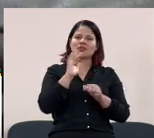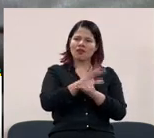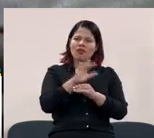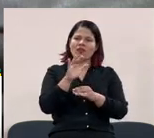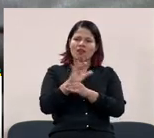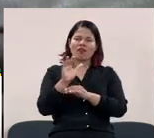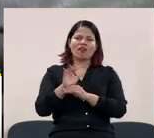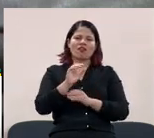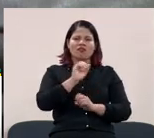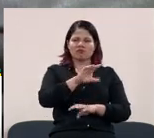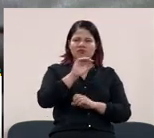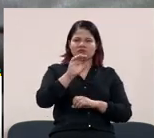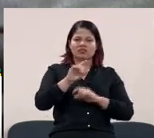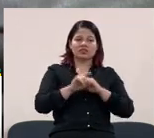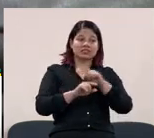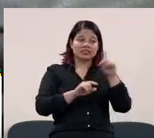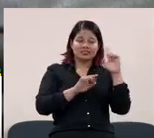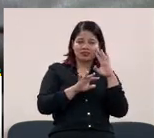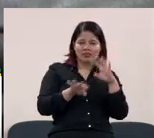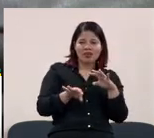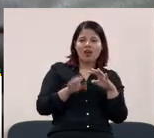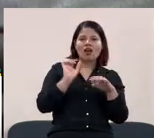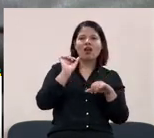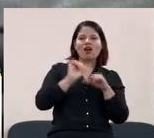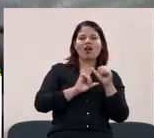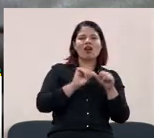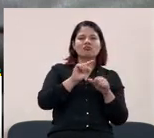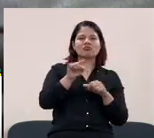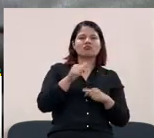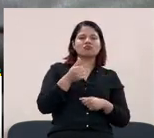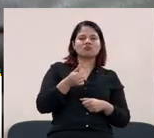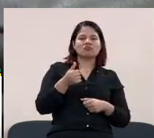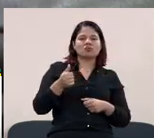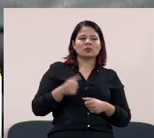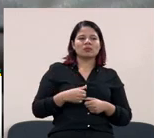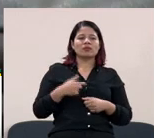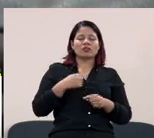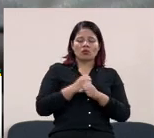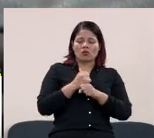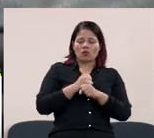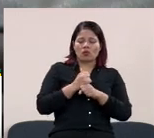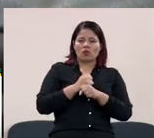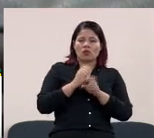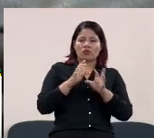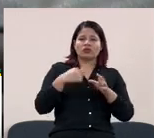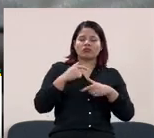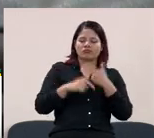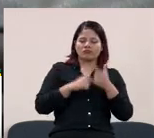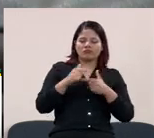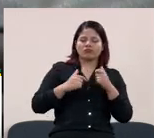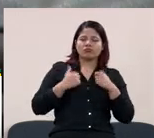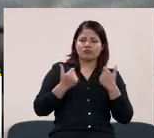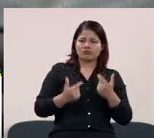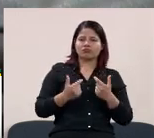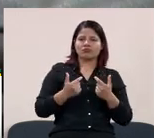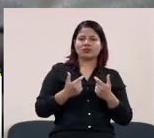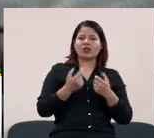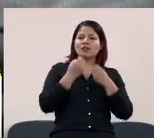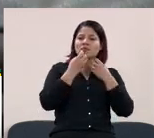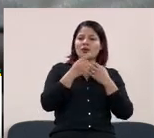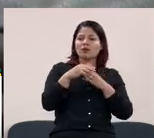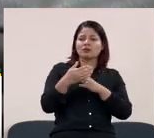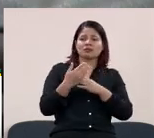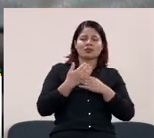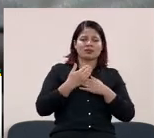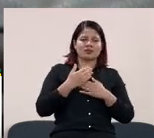e passei alguns anos lá, e de muita dedicação e de muita recompensa dos meus alunos.